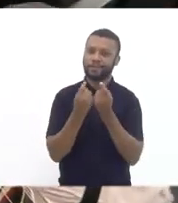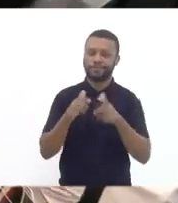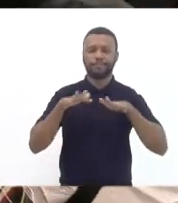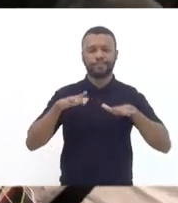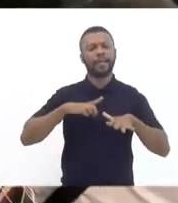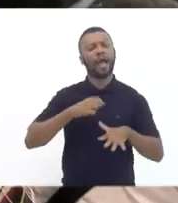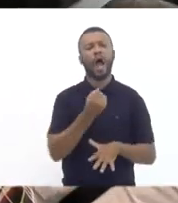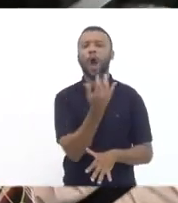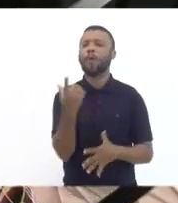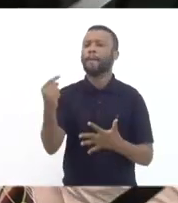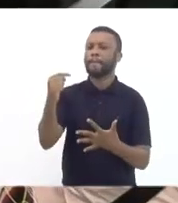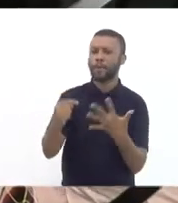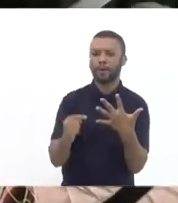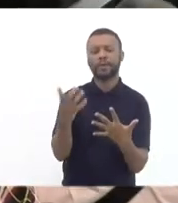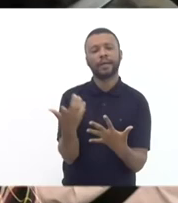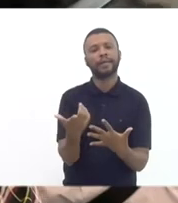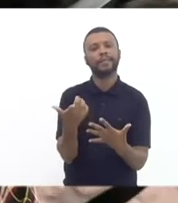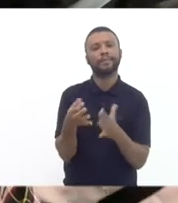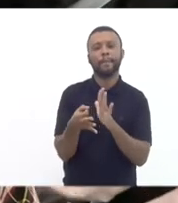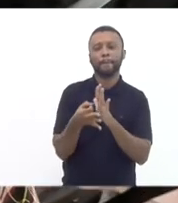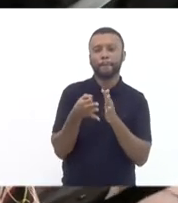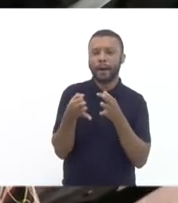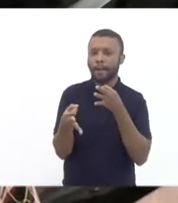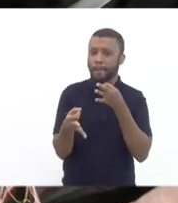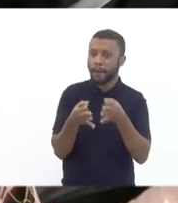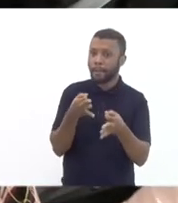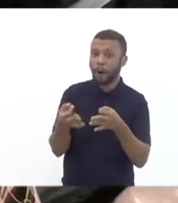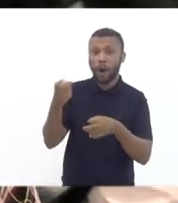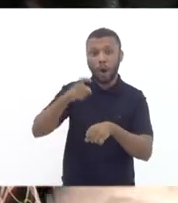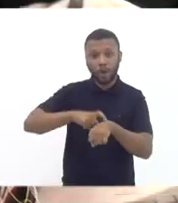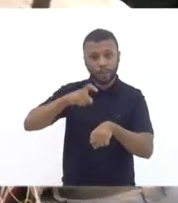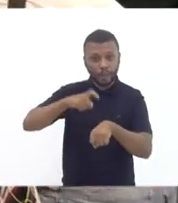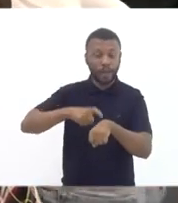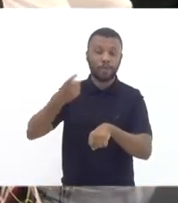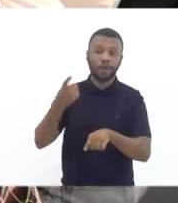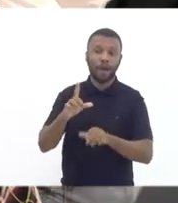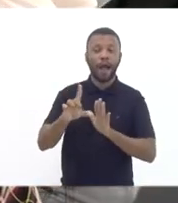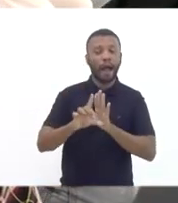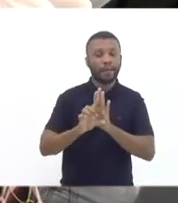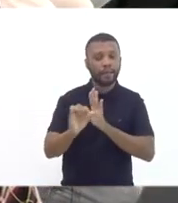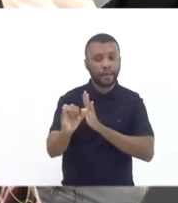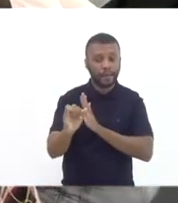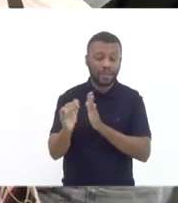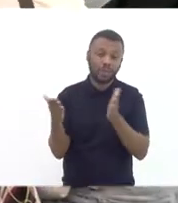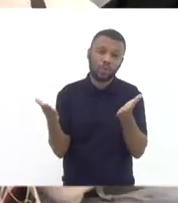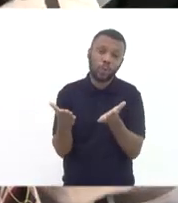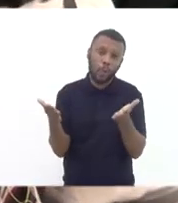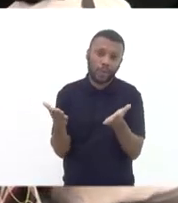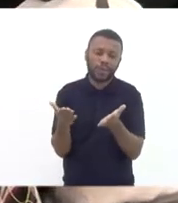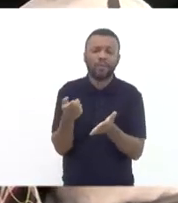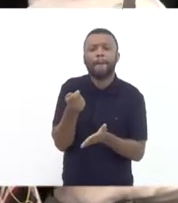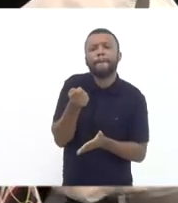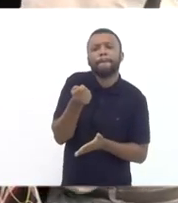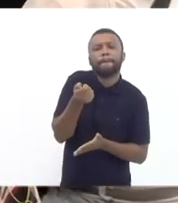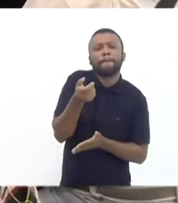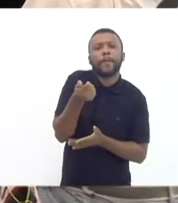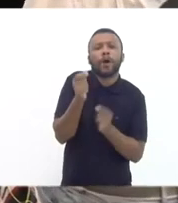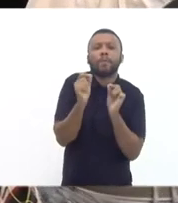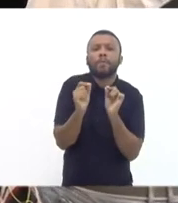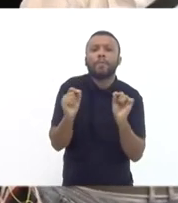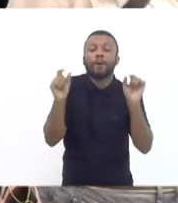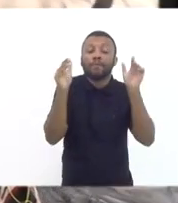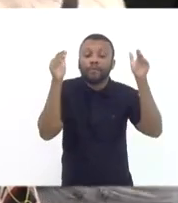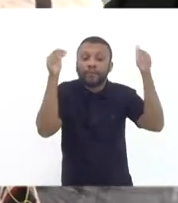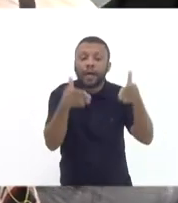que eu já queria levantar há algum tempo. As leis aqui, elas são pouco voltadas para